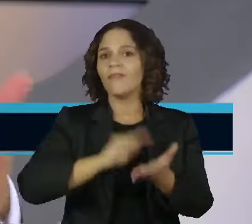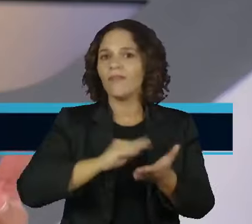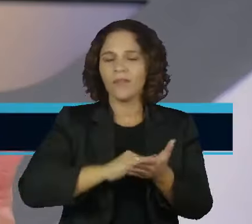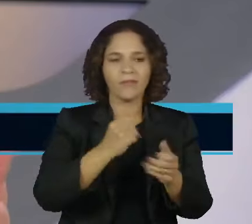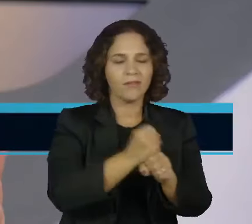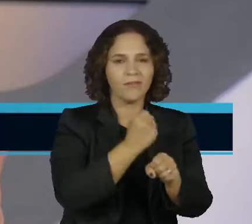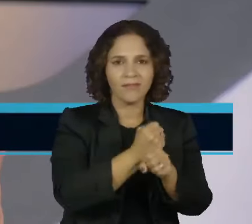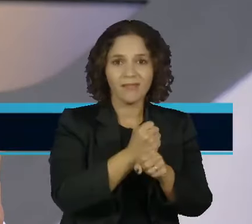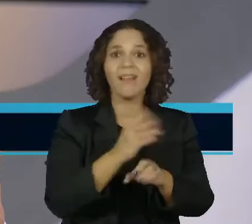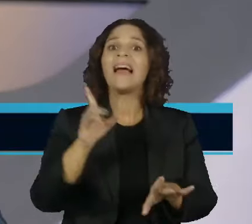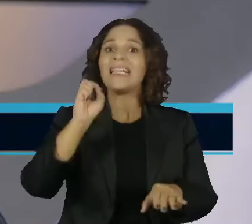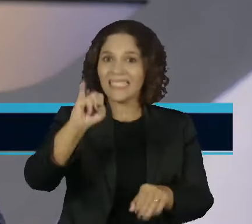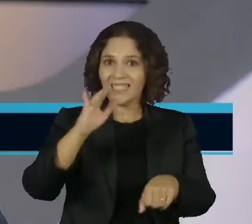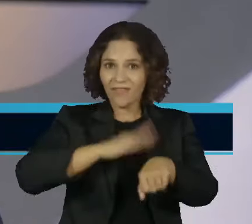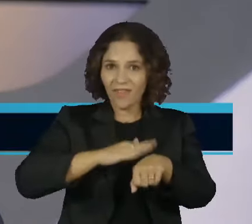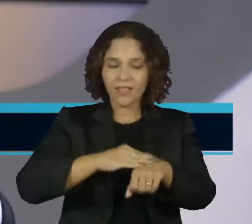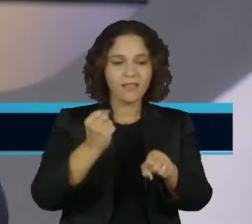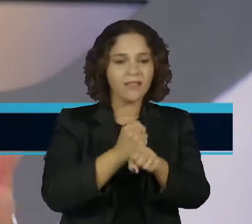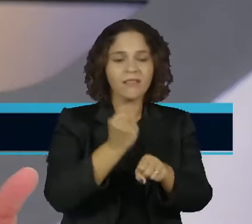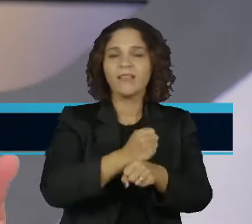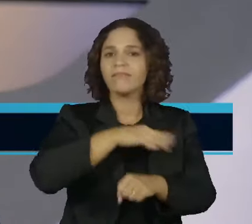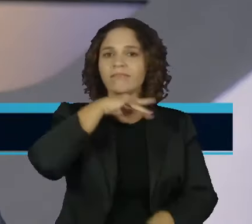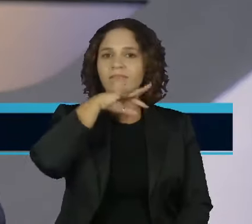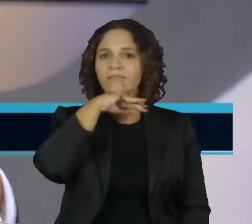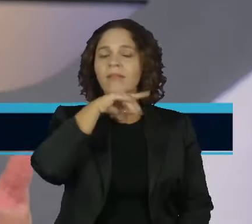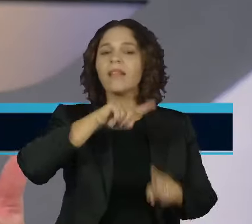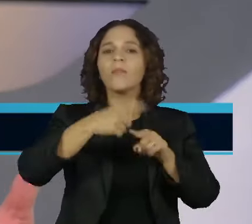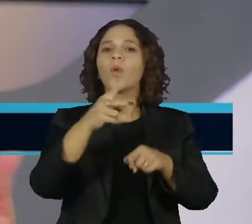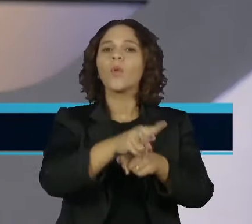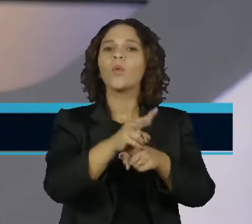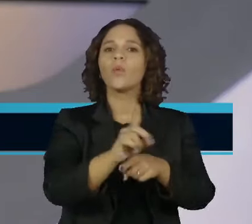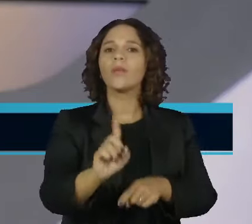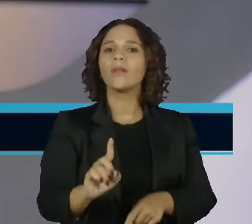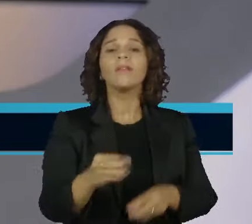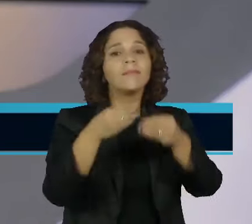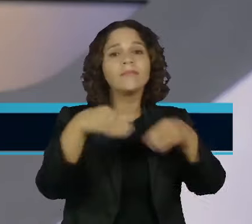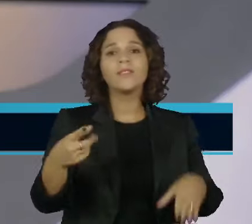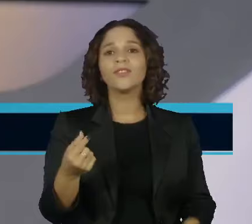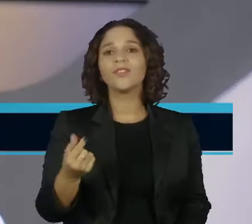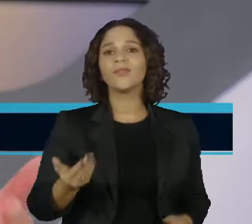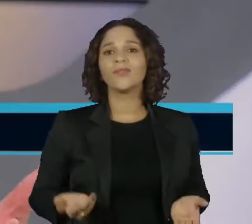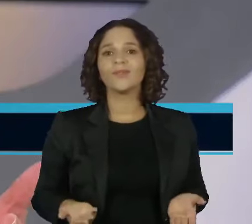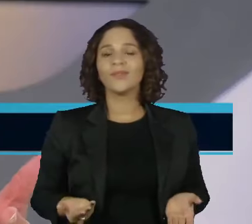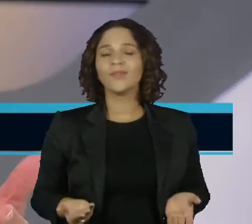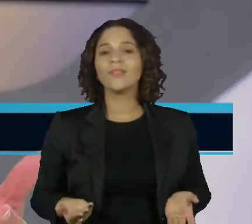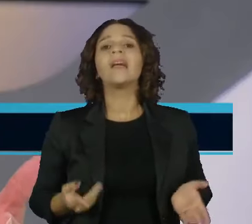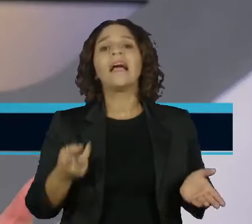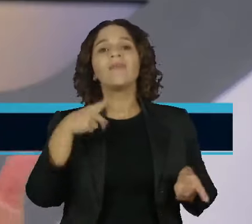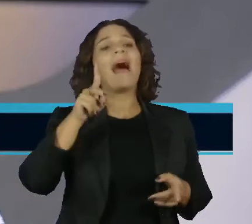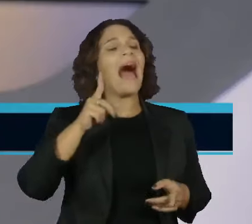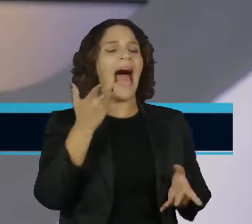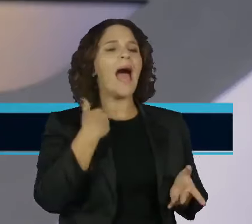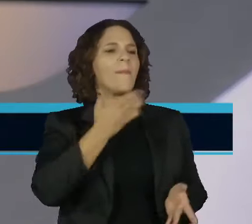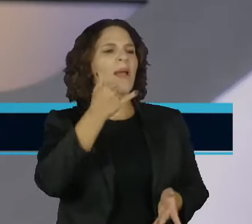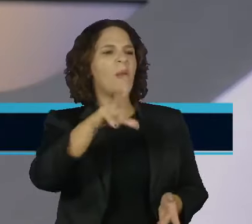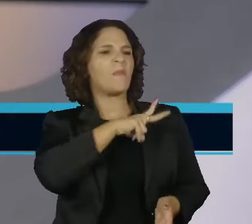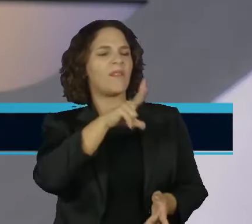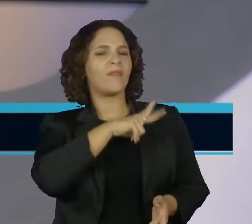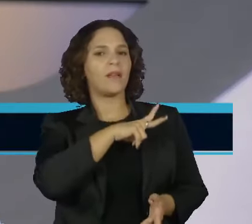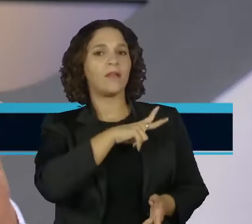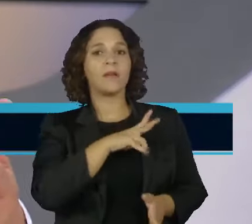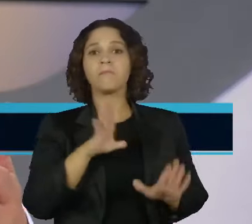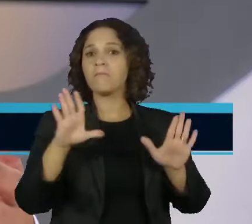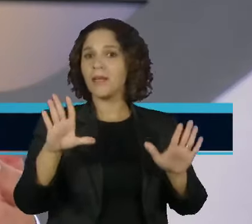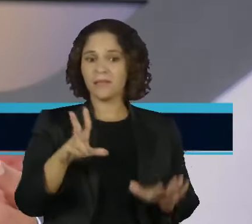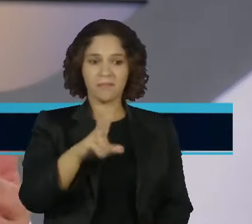constrói mal essas estradas e depois não as mantém. E a gente perde. E aí sempre vem aquela história, vamos privatizar. Como se privatização